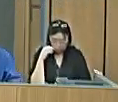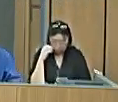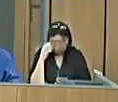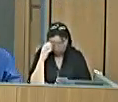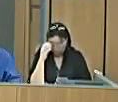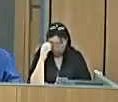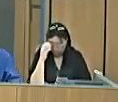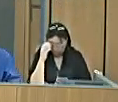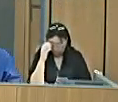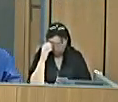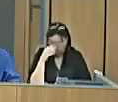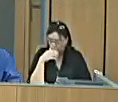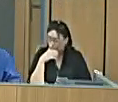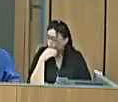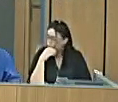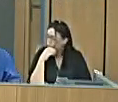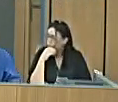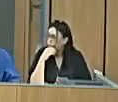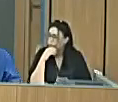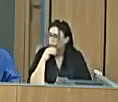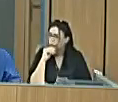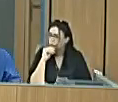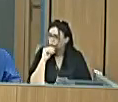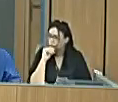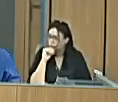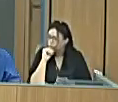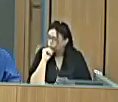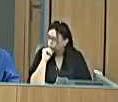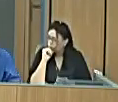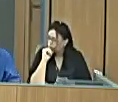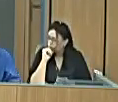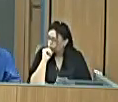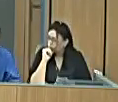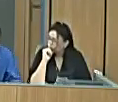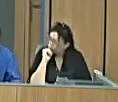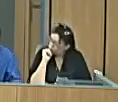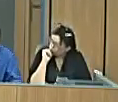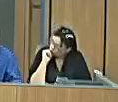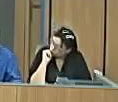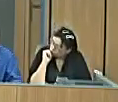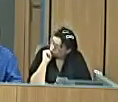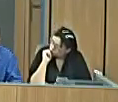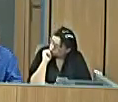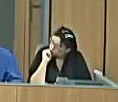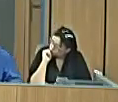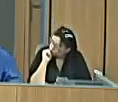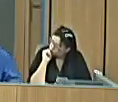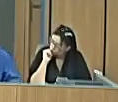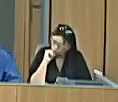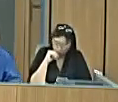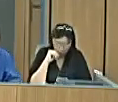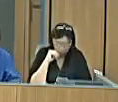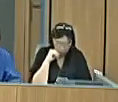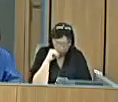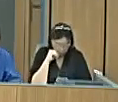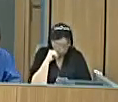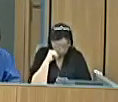educação assistência social de acordo com as normas de referência